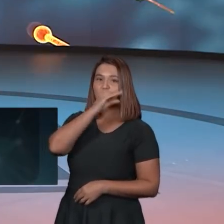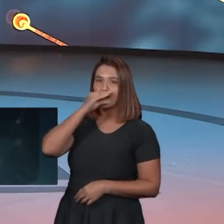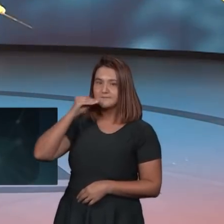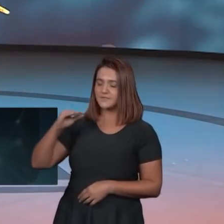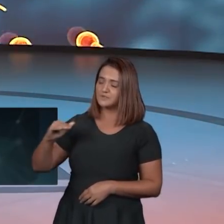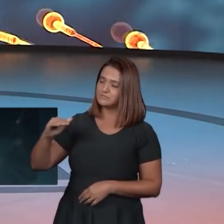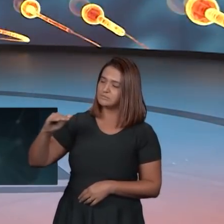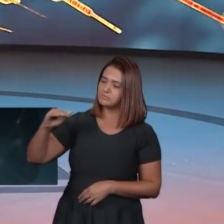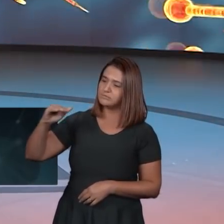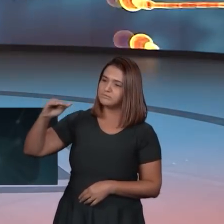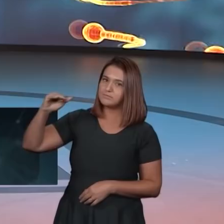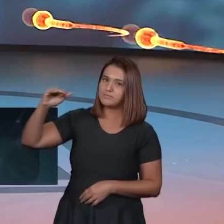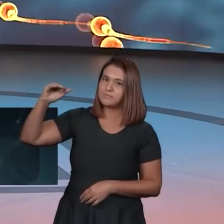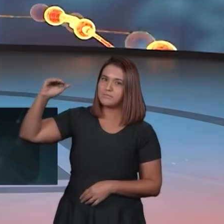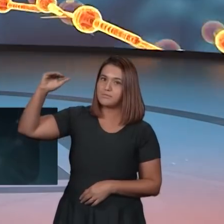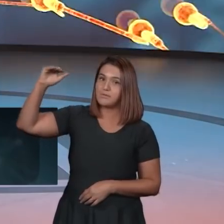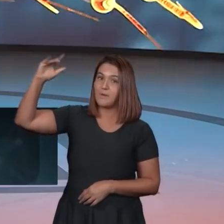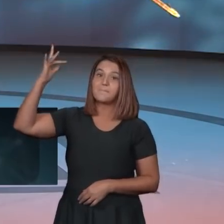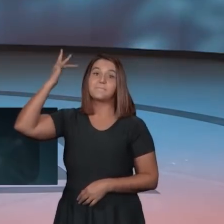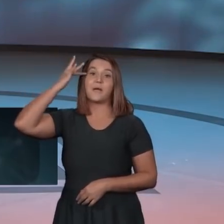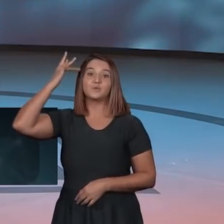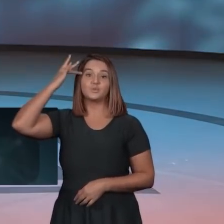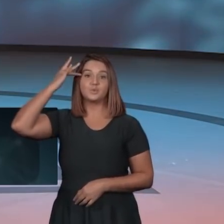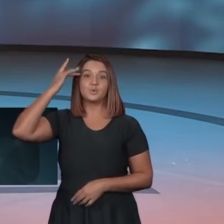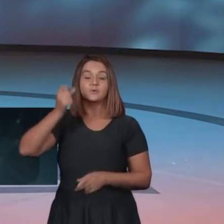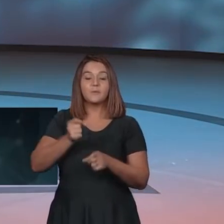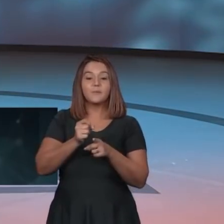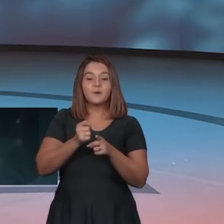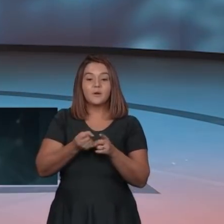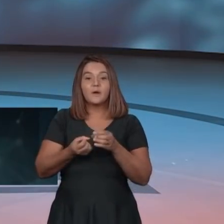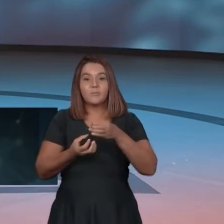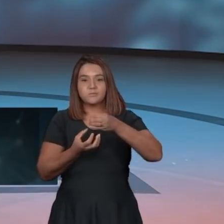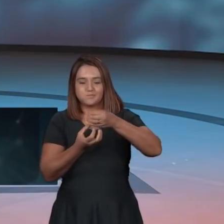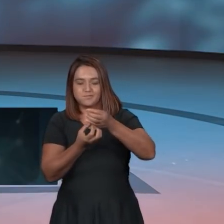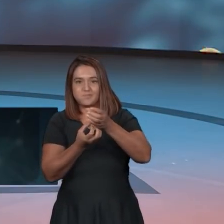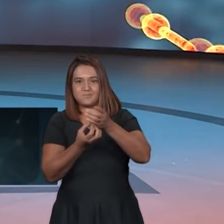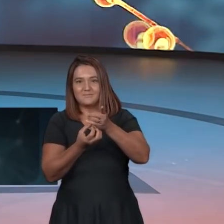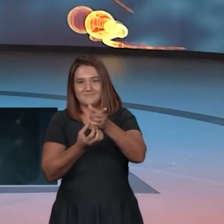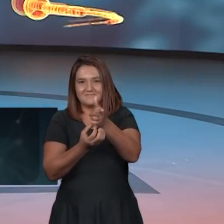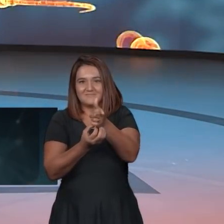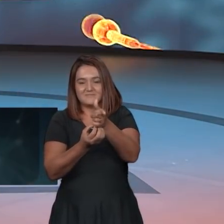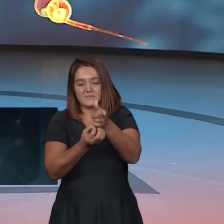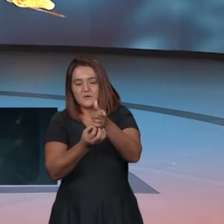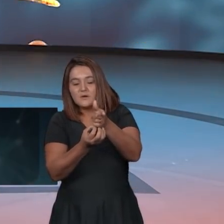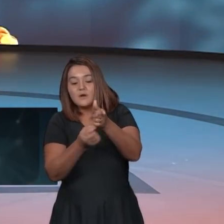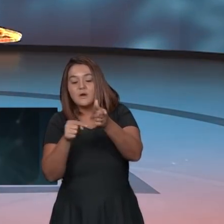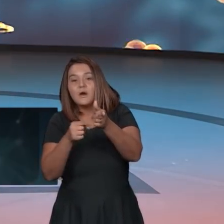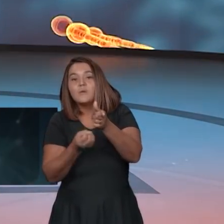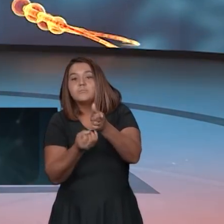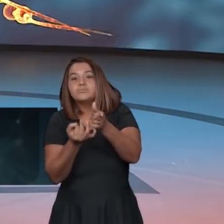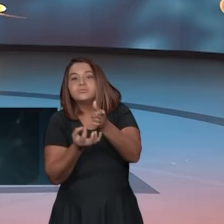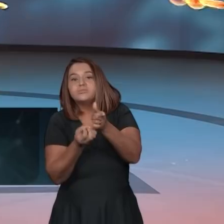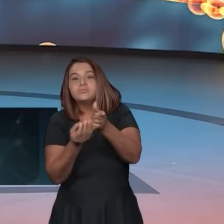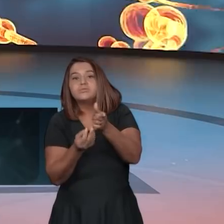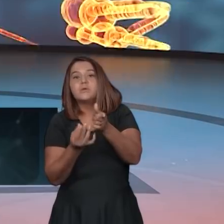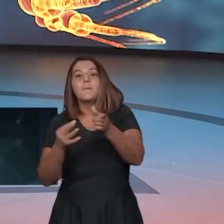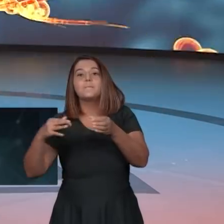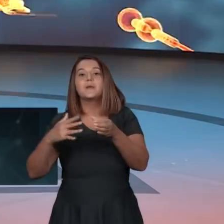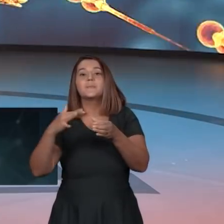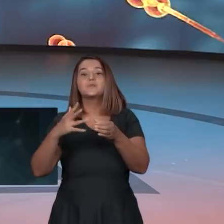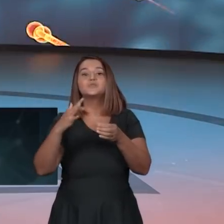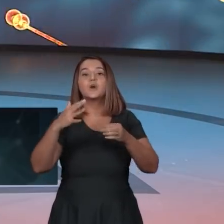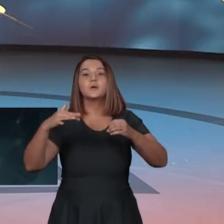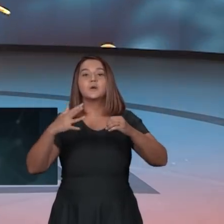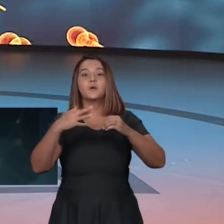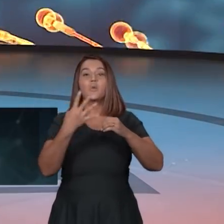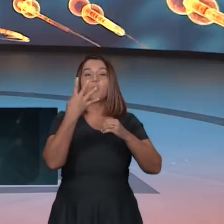produz em média 4 trilhões de espermatozoides. Então a chance matemática, e uma mulher produz em toda a vida